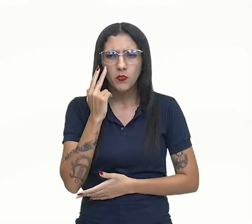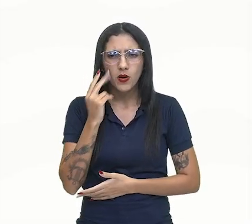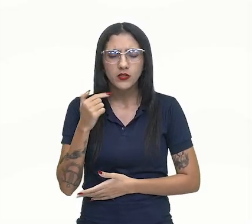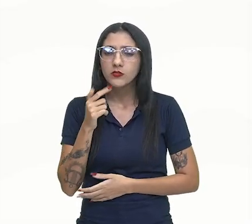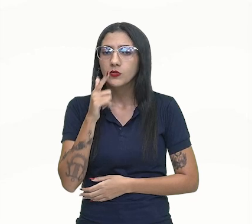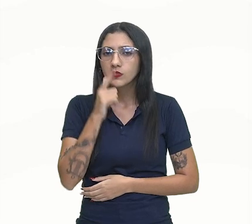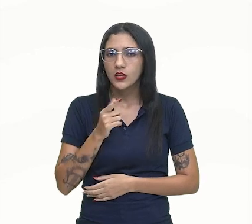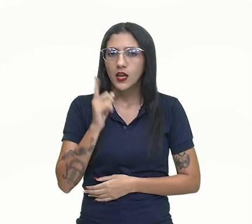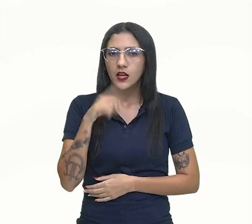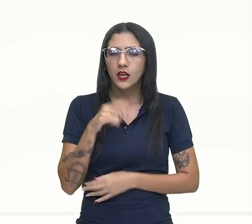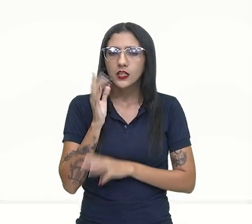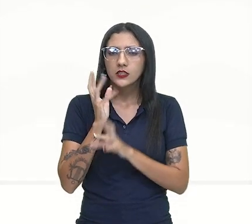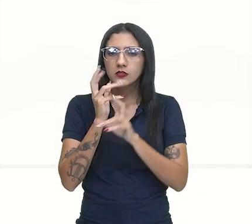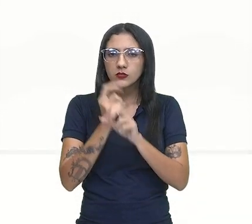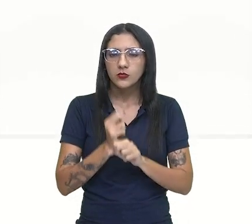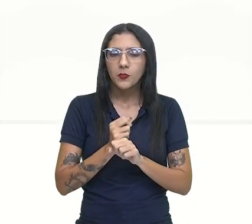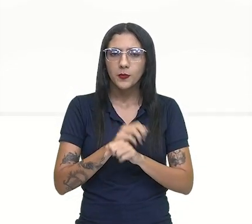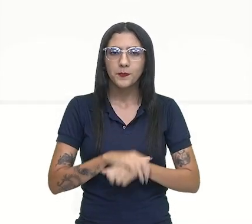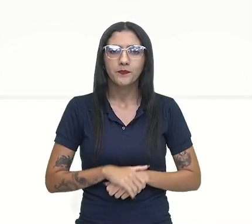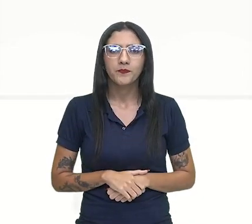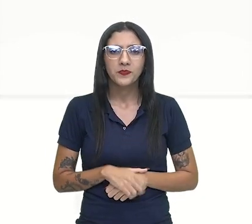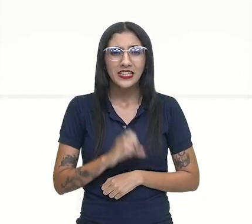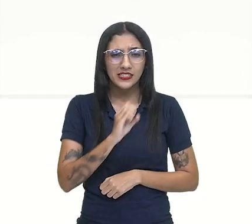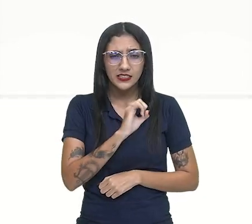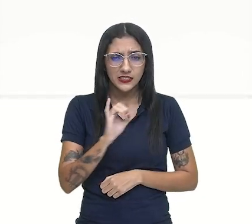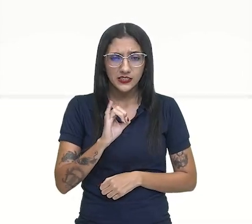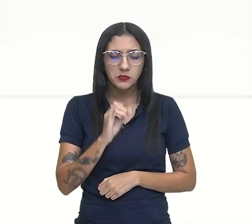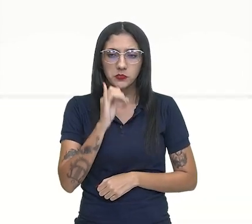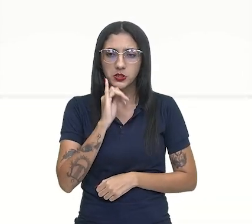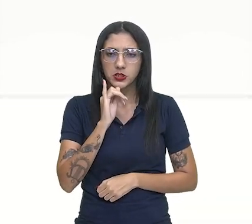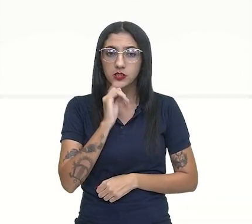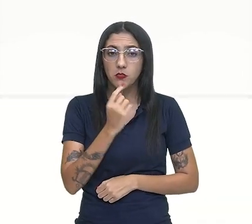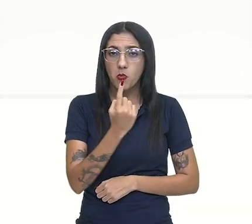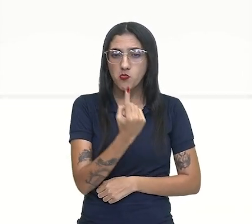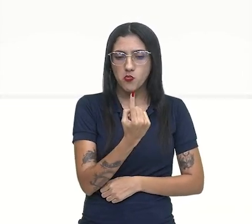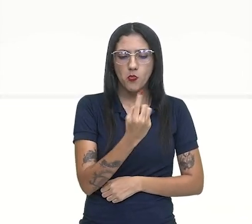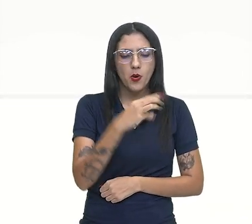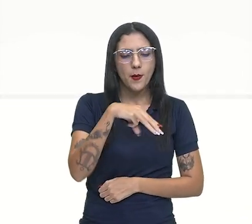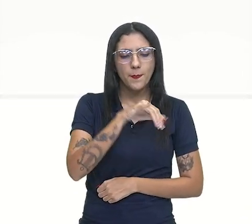cálculo, né? Porque se uma milha,